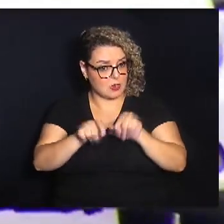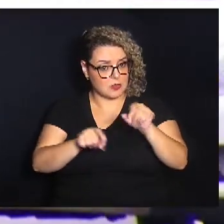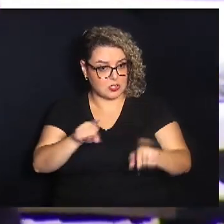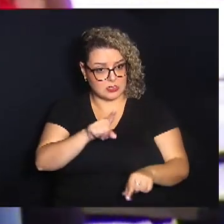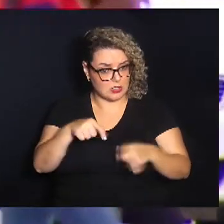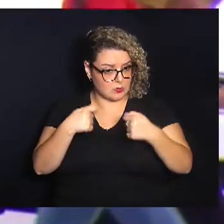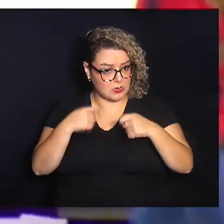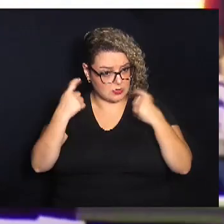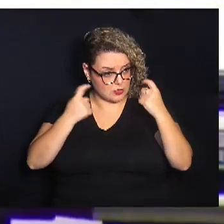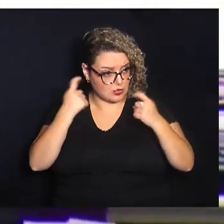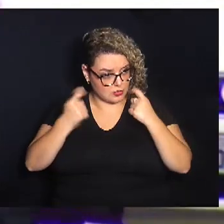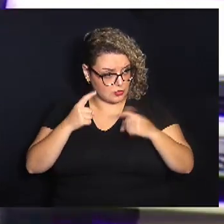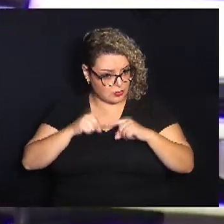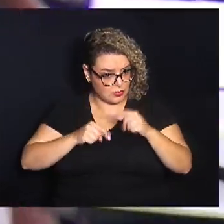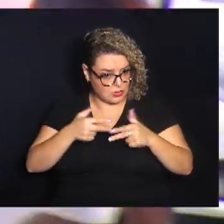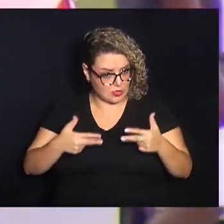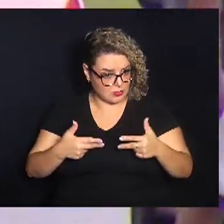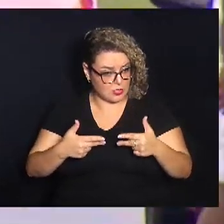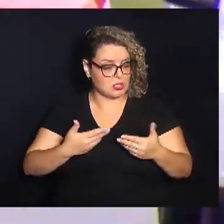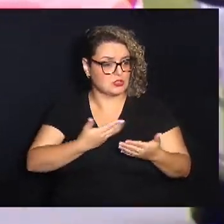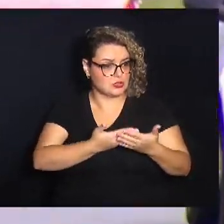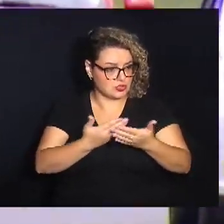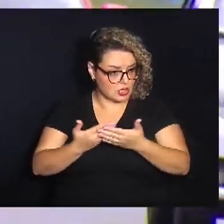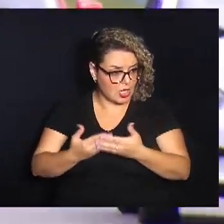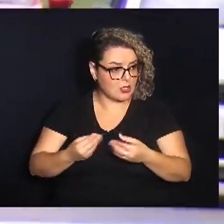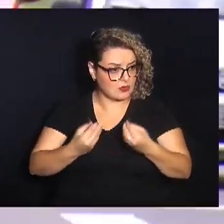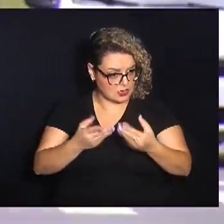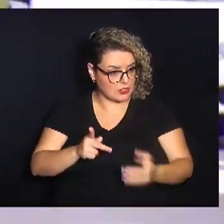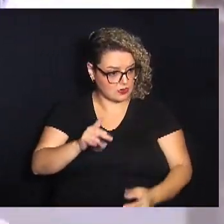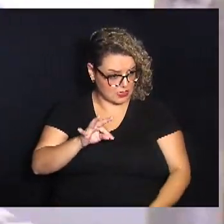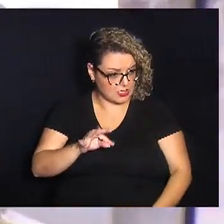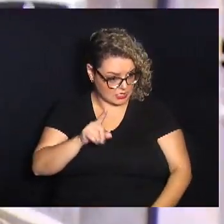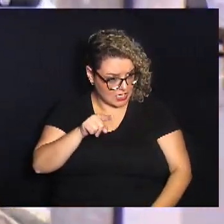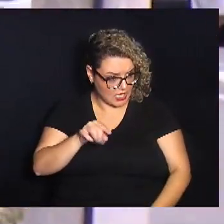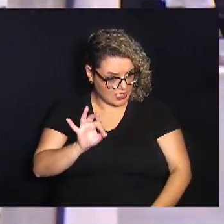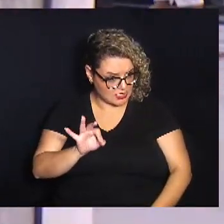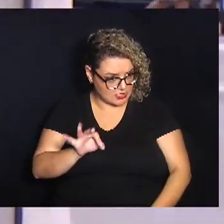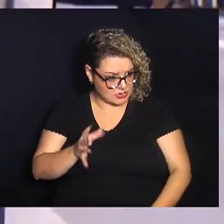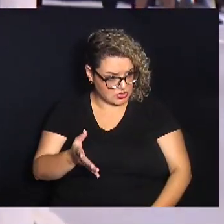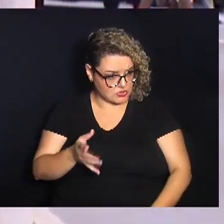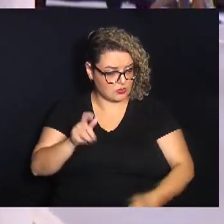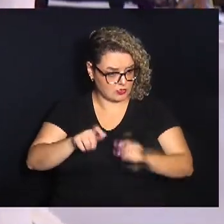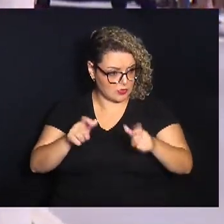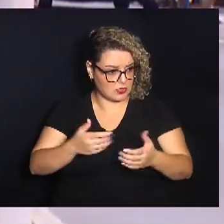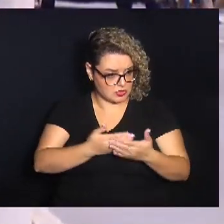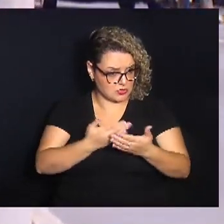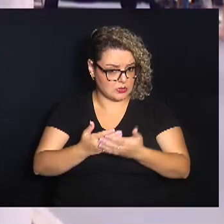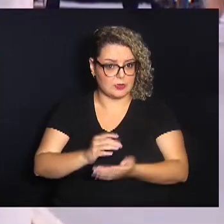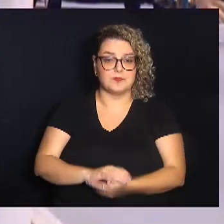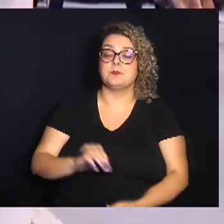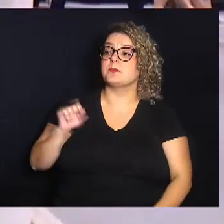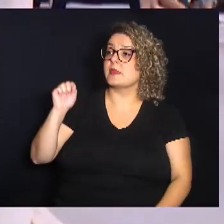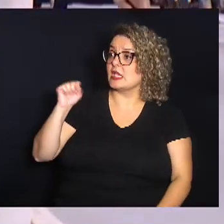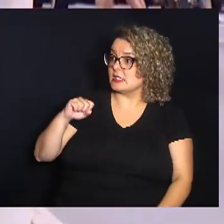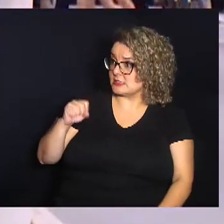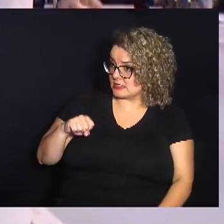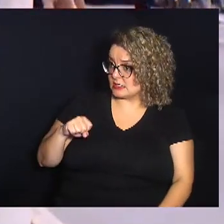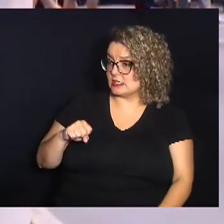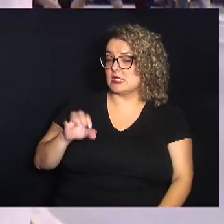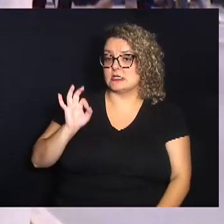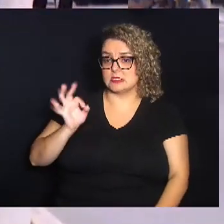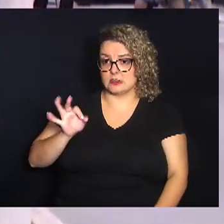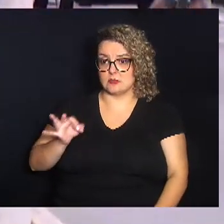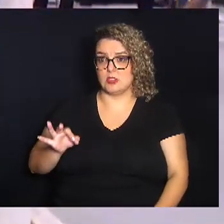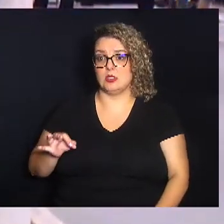se preocupar com o material escolar que vocês dão um kit, vocês oferecem o kit para a pessoa estar estudando. Isso, exatamente.